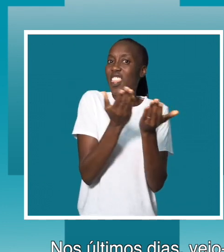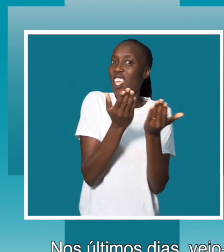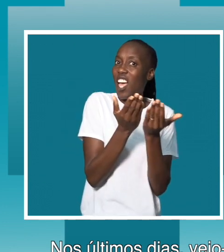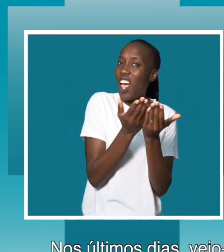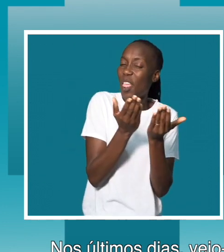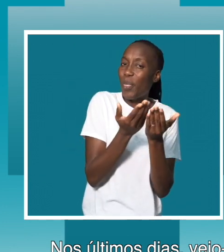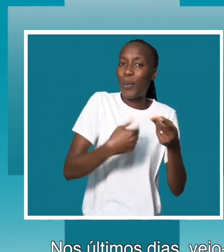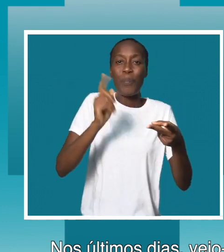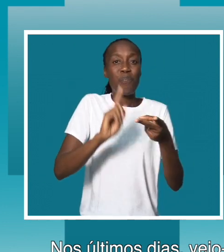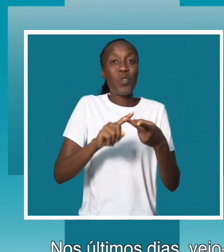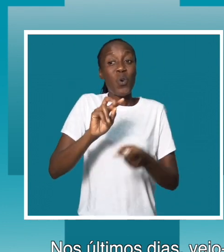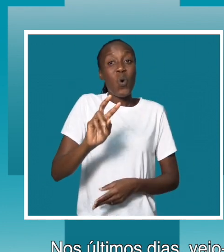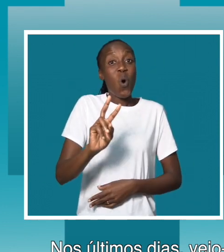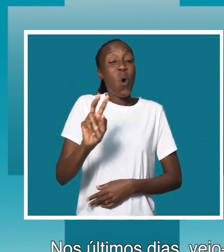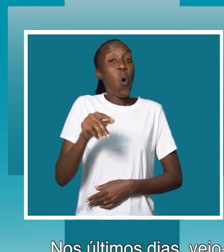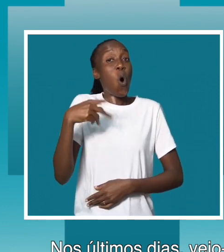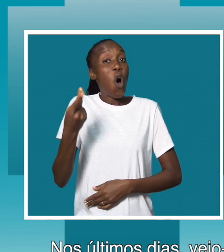teatro com alguém